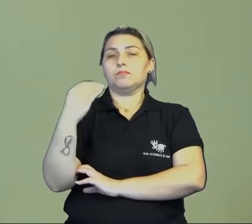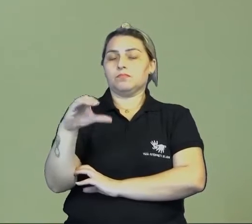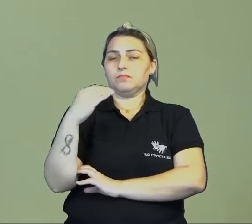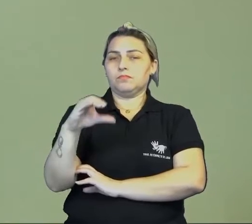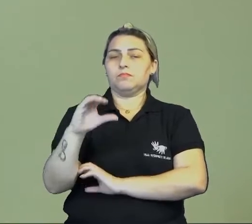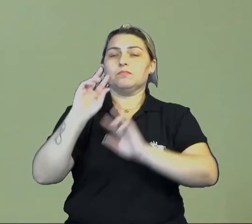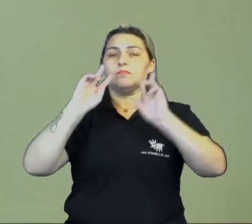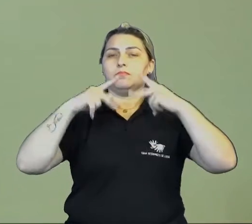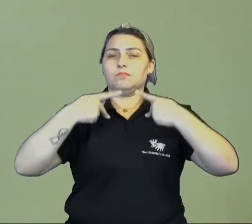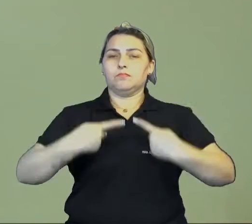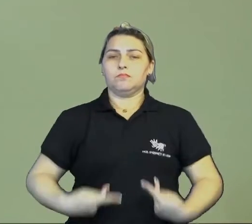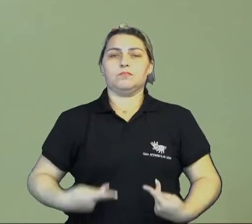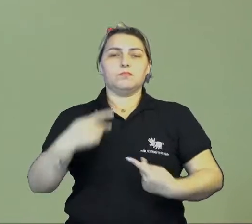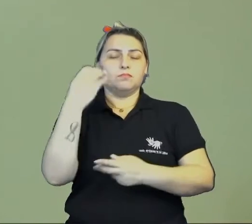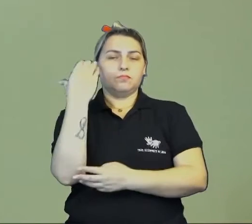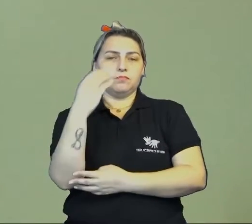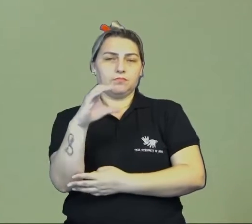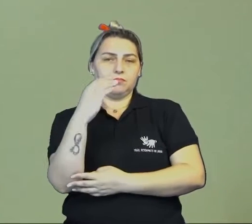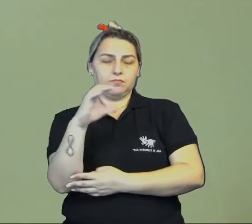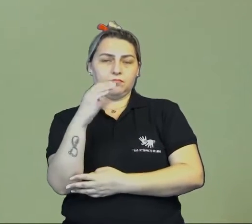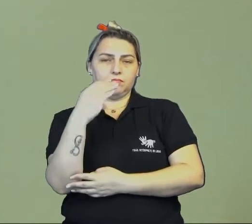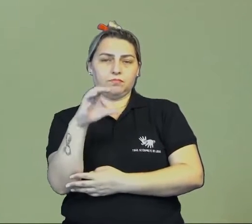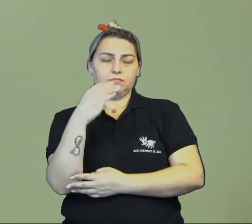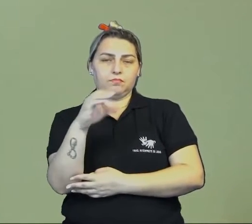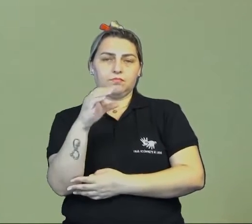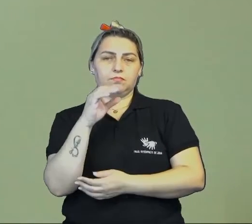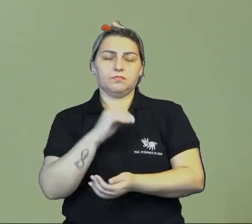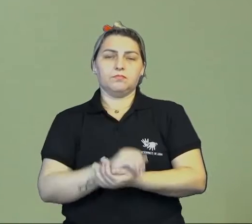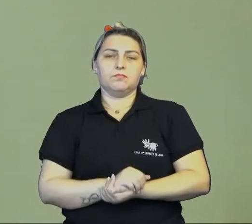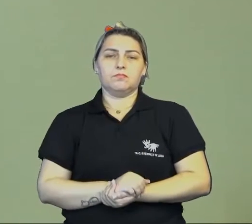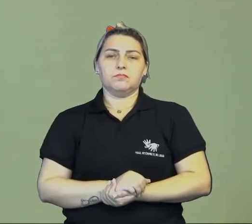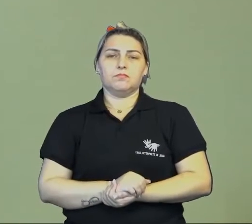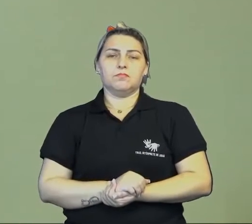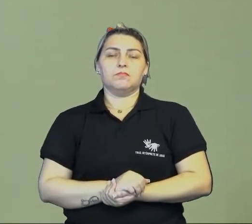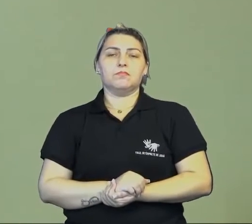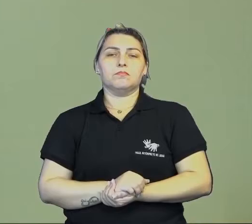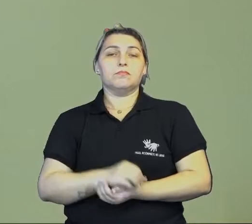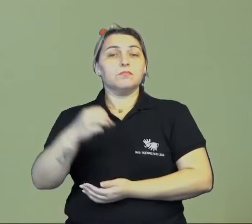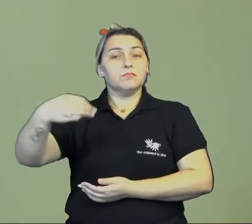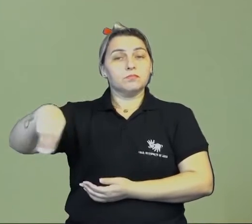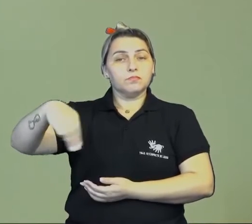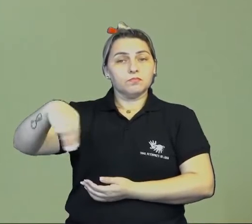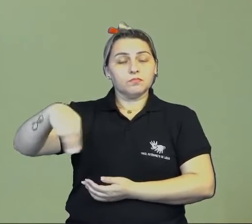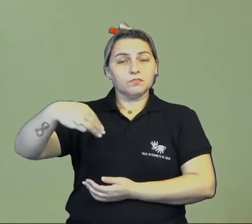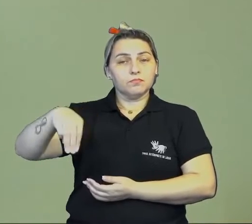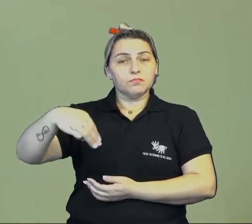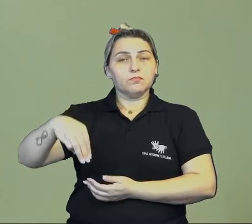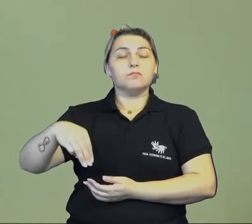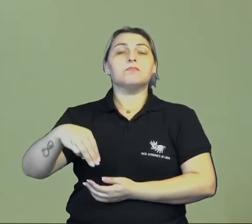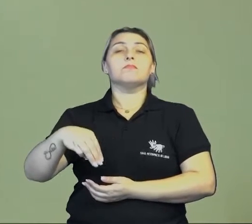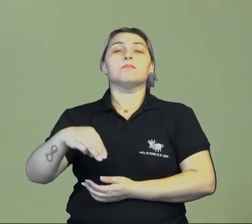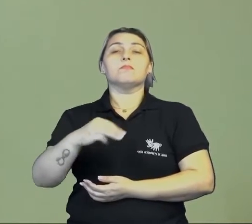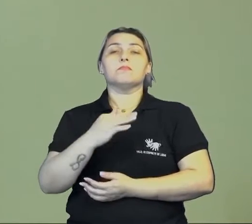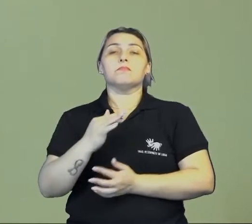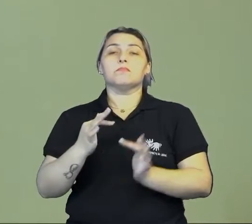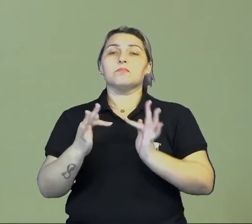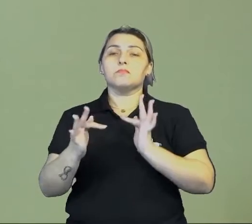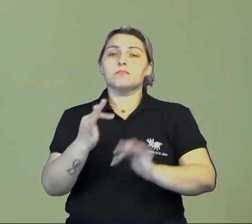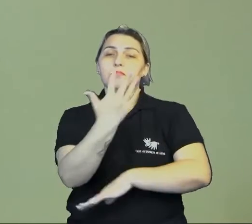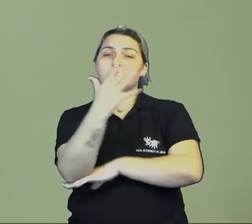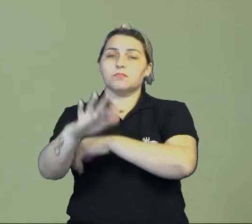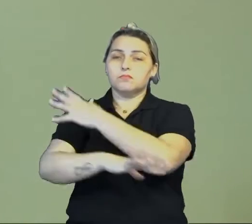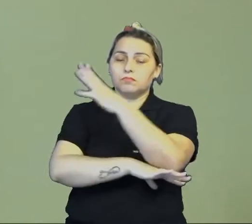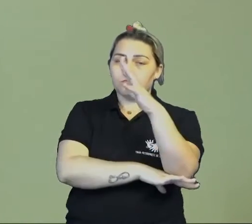área de humanas, seja uma ciência da área das exatas ou da área das ciências da